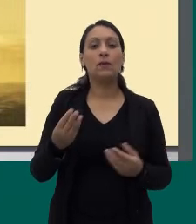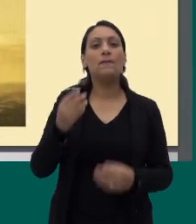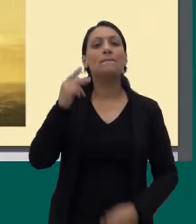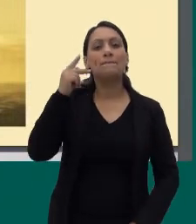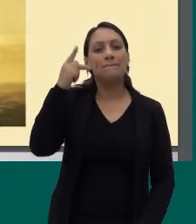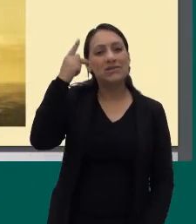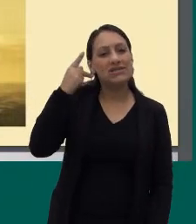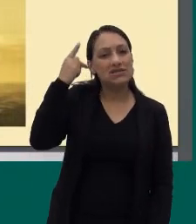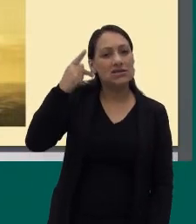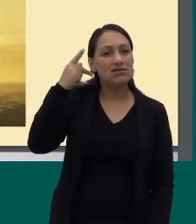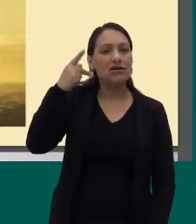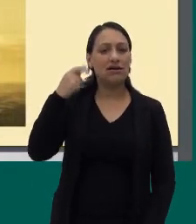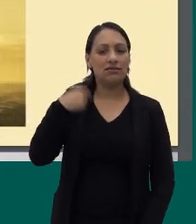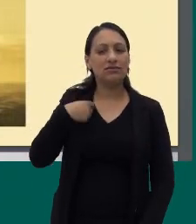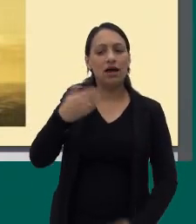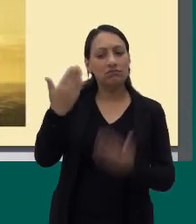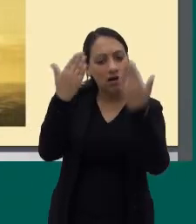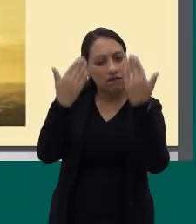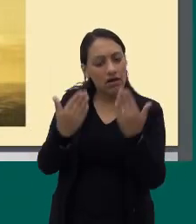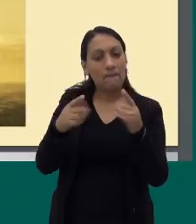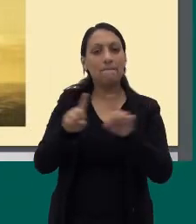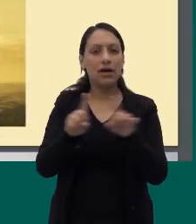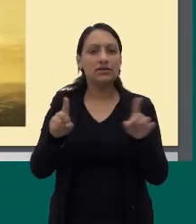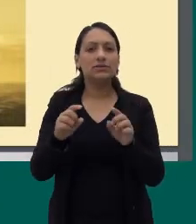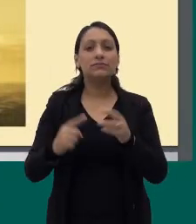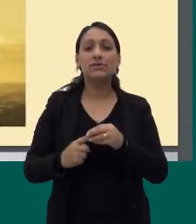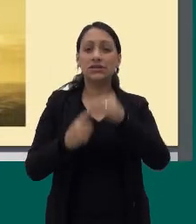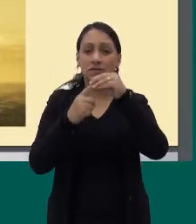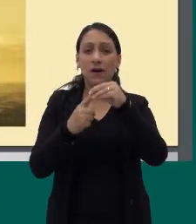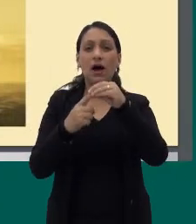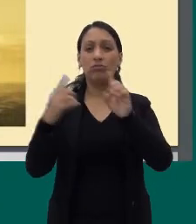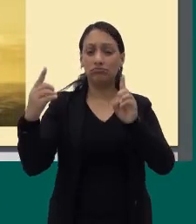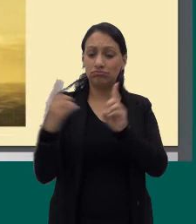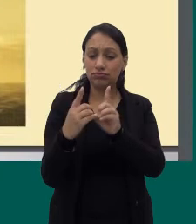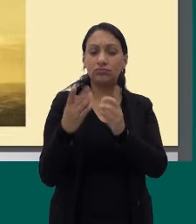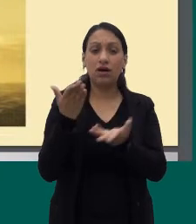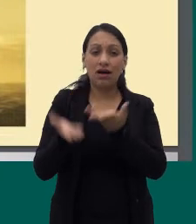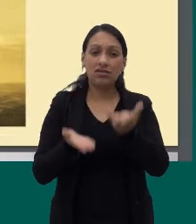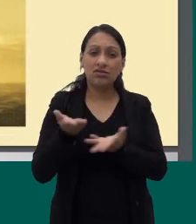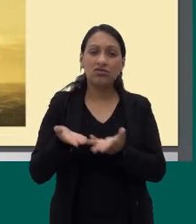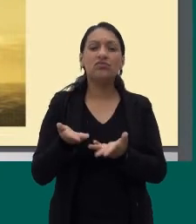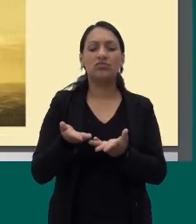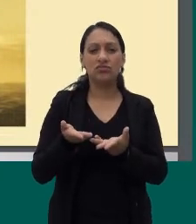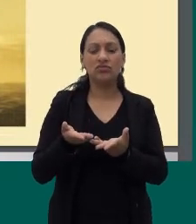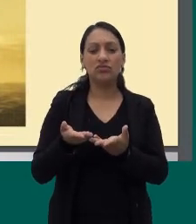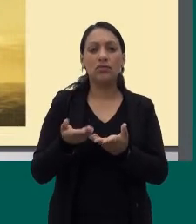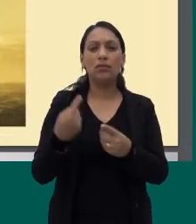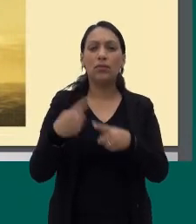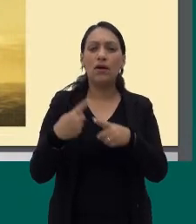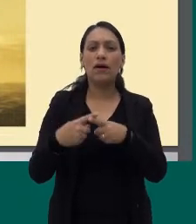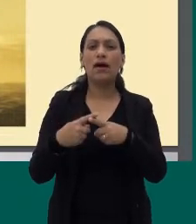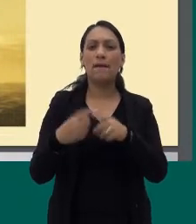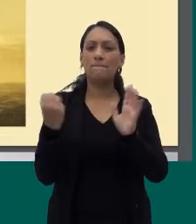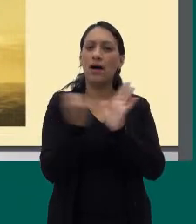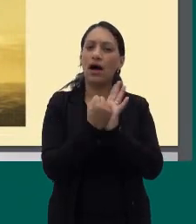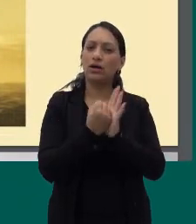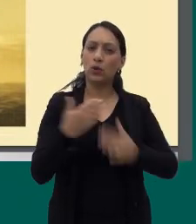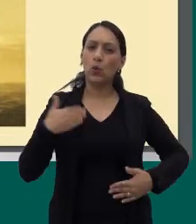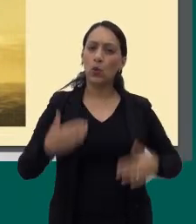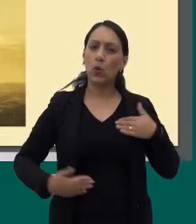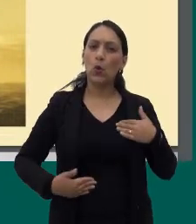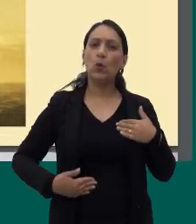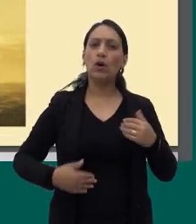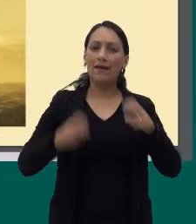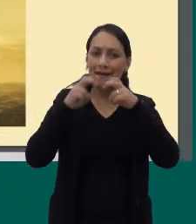mas principalmente a psicoterapia. A gente falou tanto sobre essas marcas do corpo, esse corpo que grita, aquilo que não é escrito,